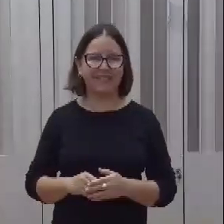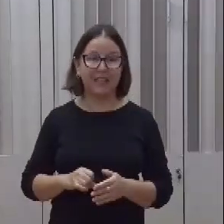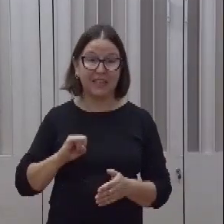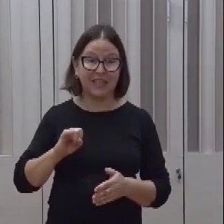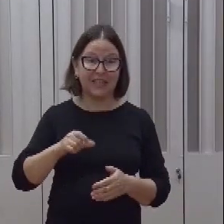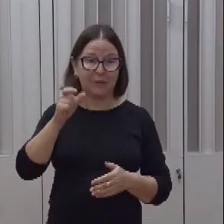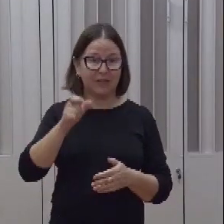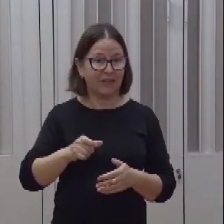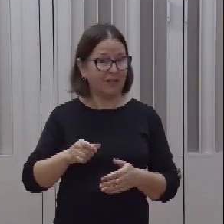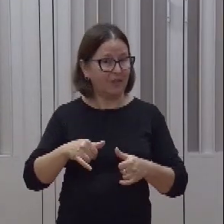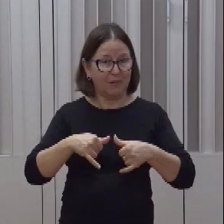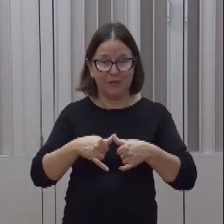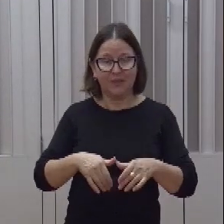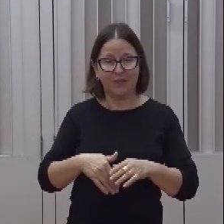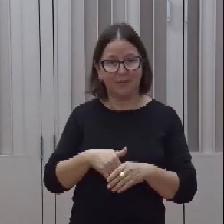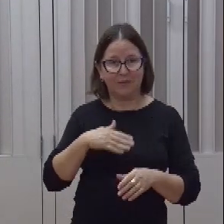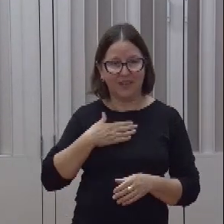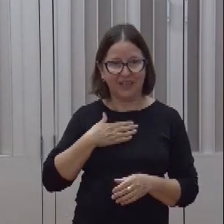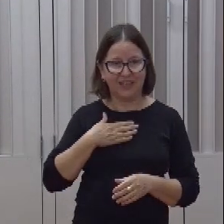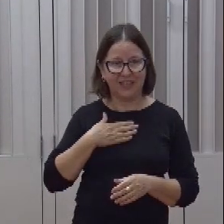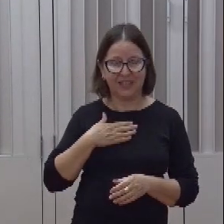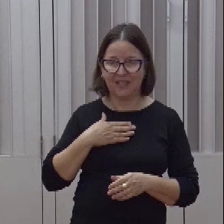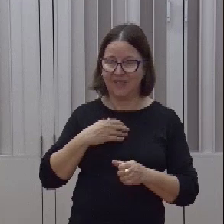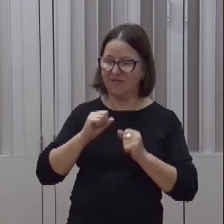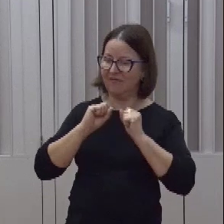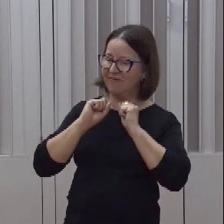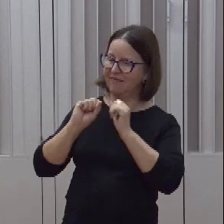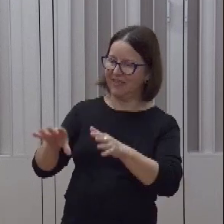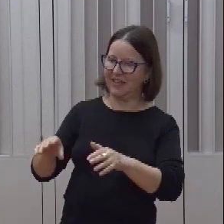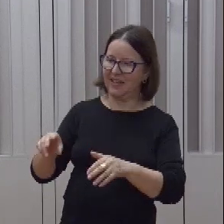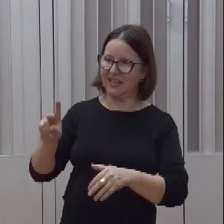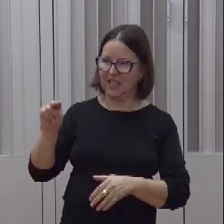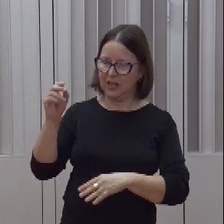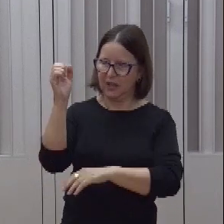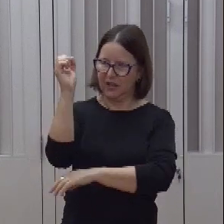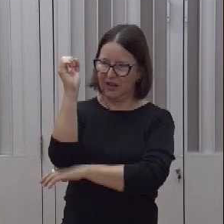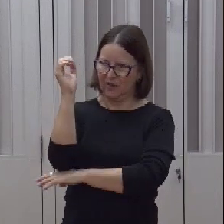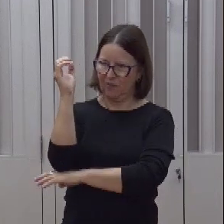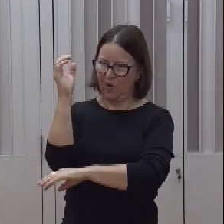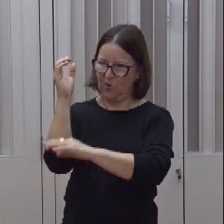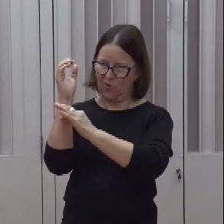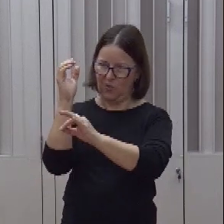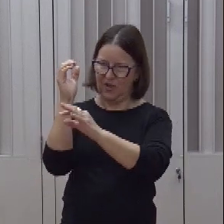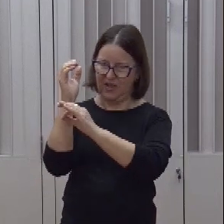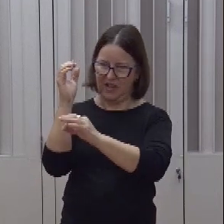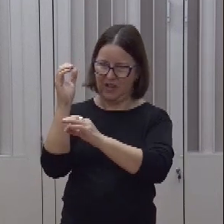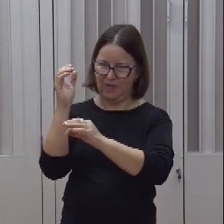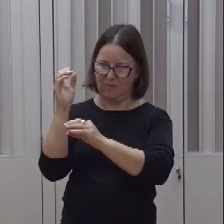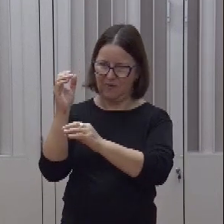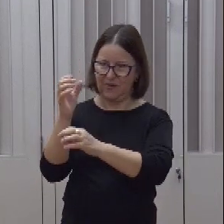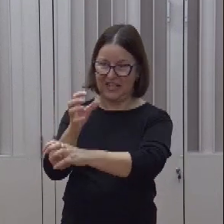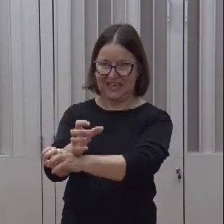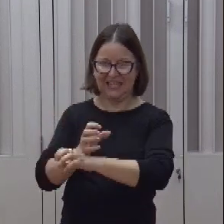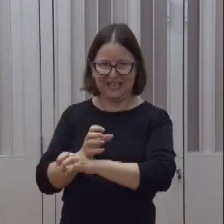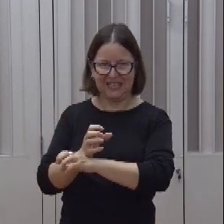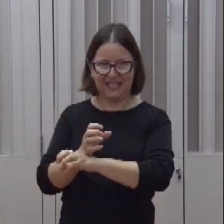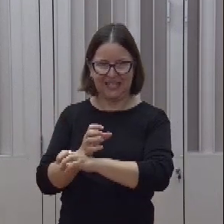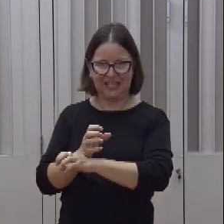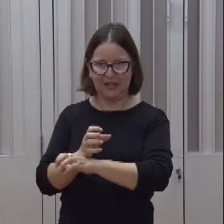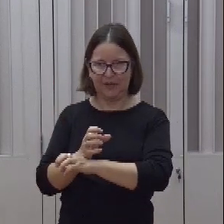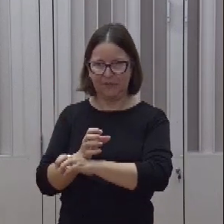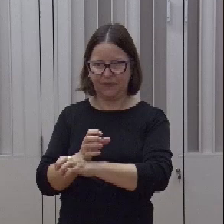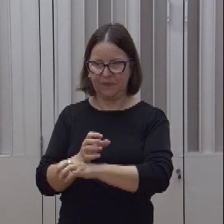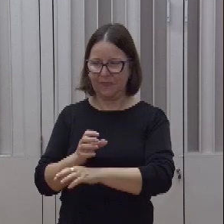Se alguém não permanecer em mim, será lançado fora, à semelhança do ramo, e secará. E o